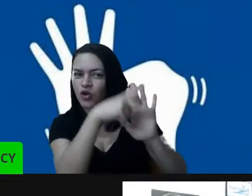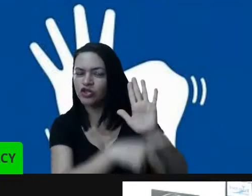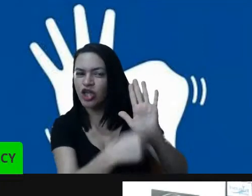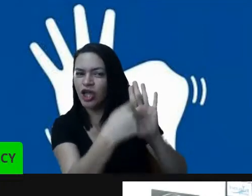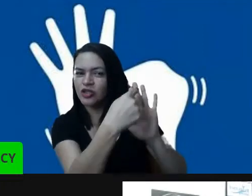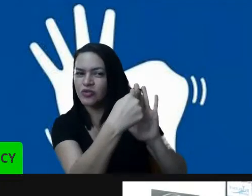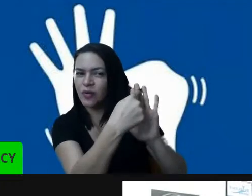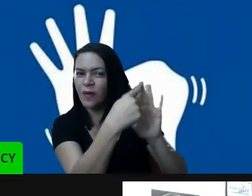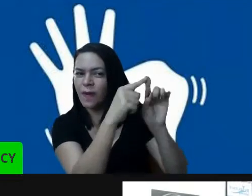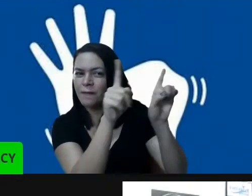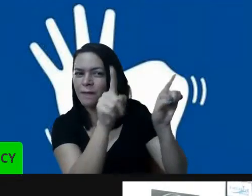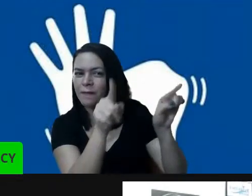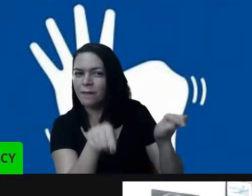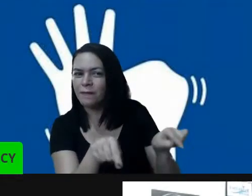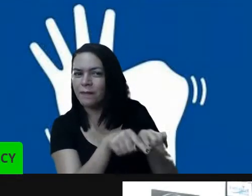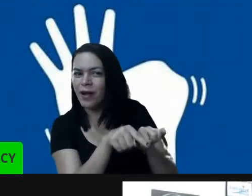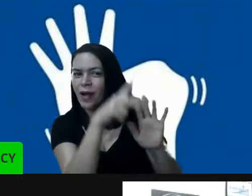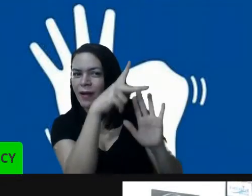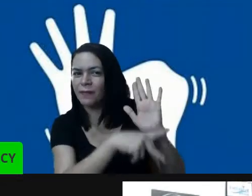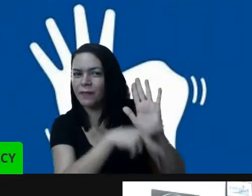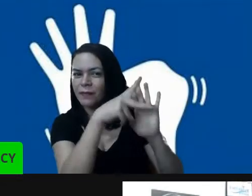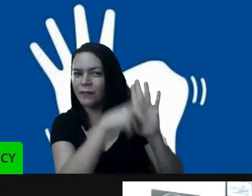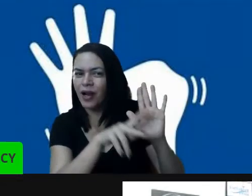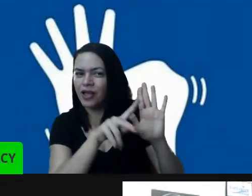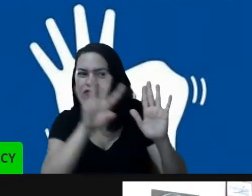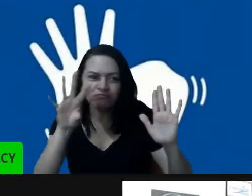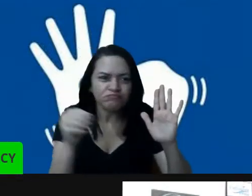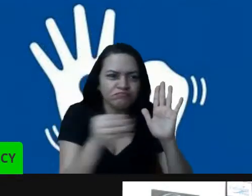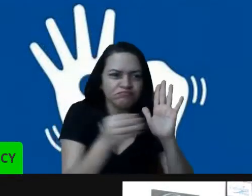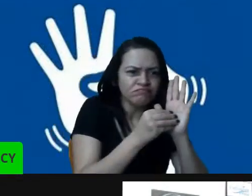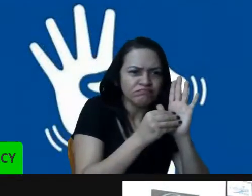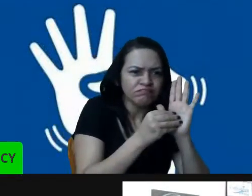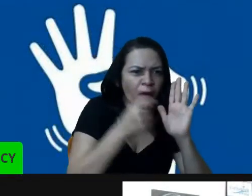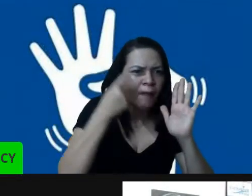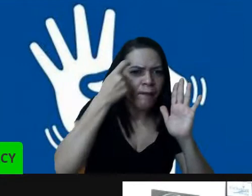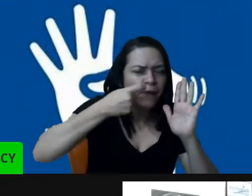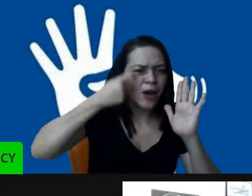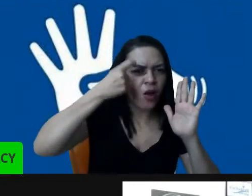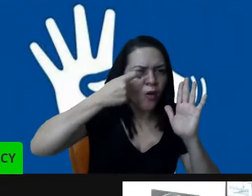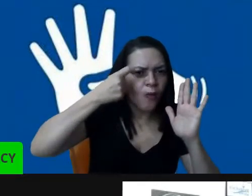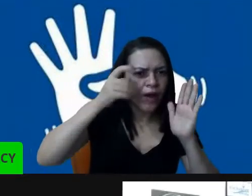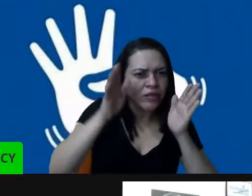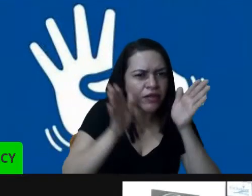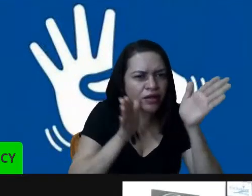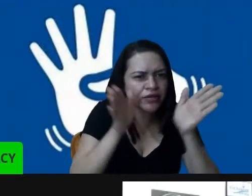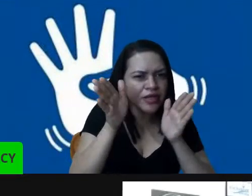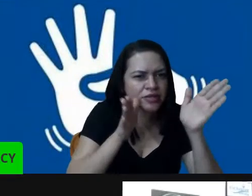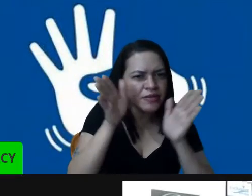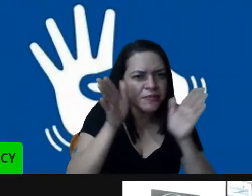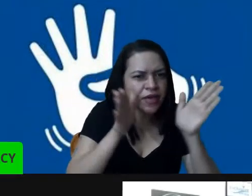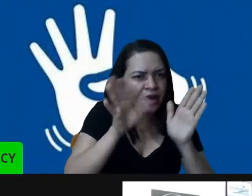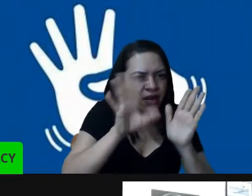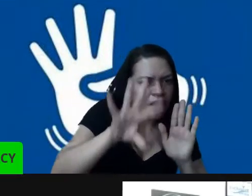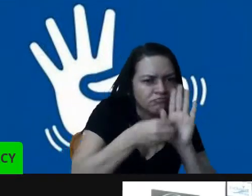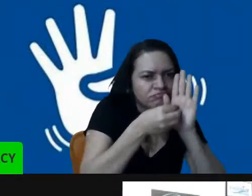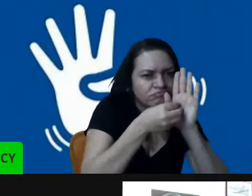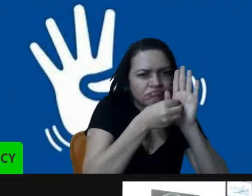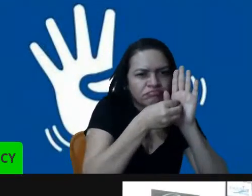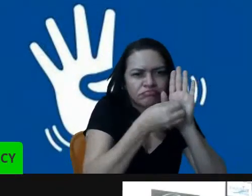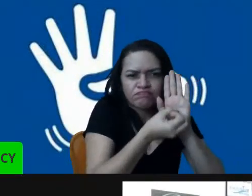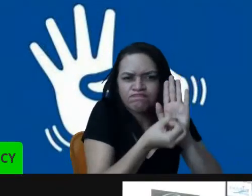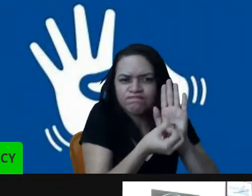já começa a se preocupar com a acessibilidade. Quando você tiver o seu produto cultural, que é um show, que é uma